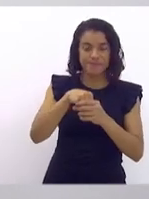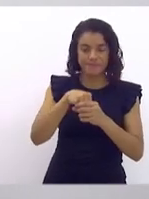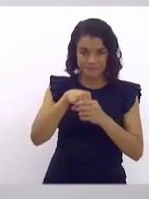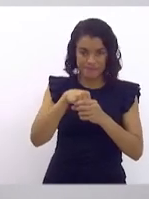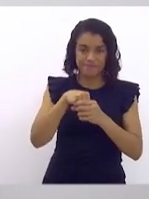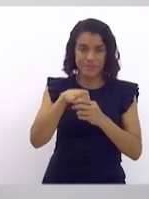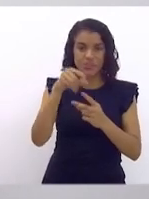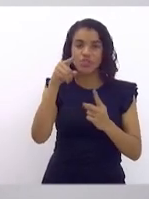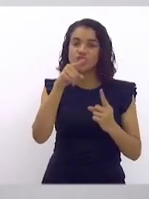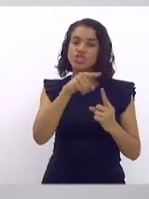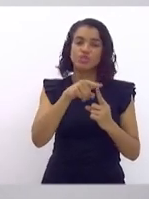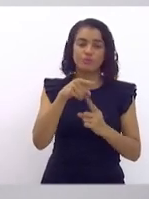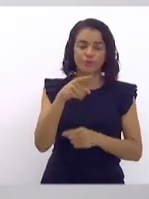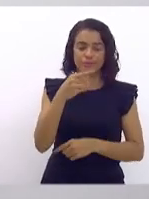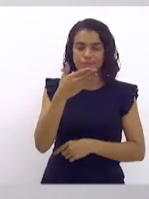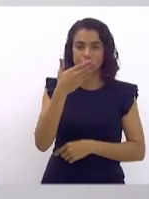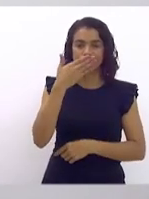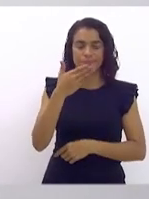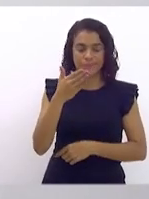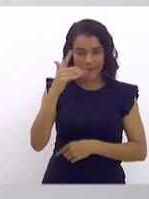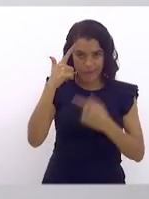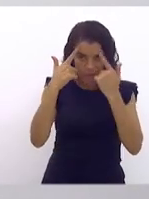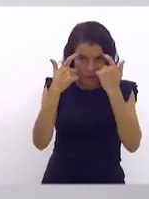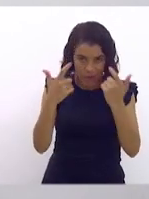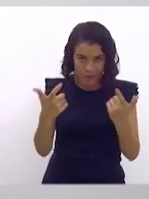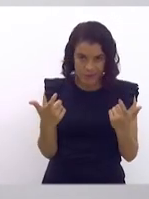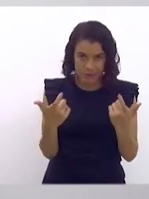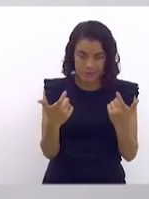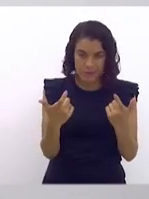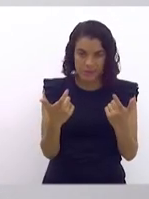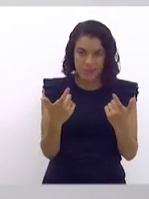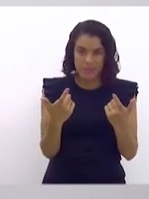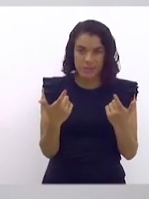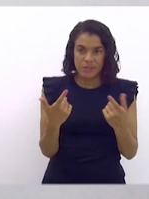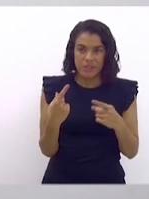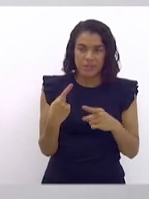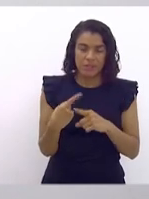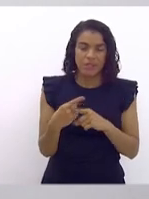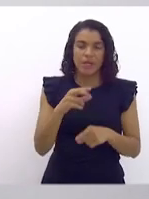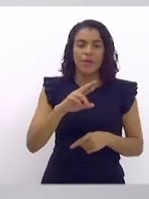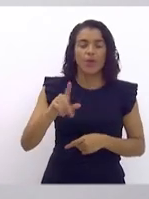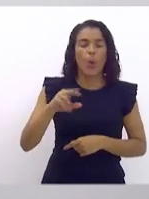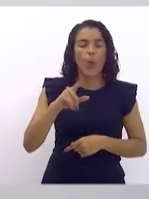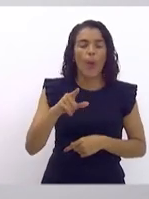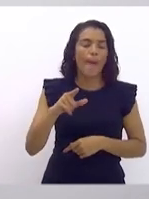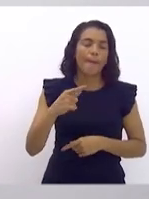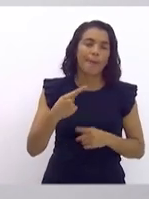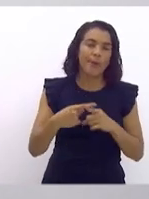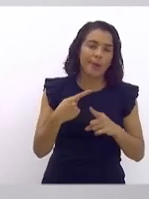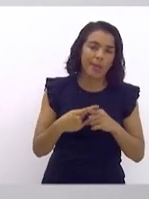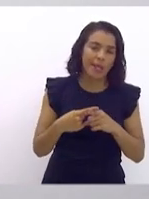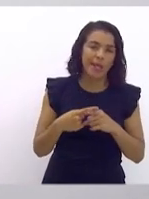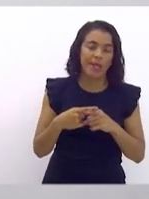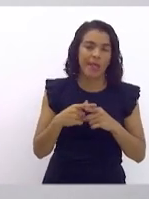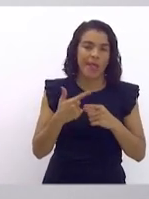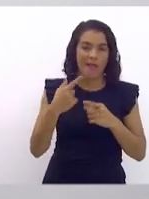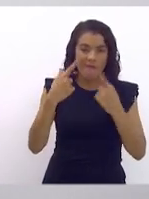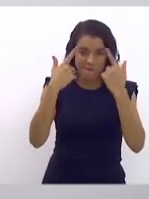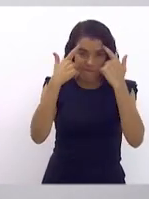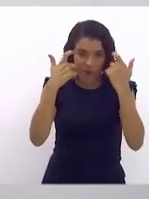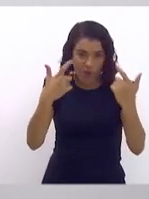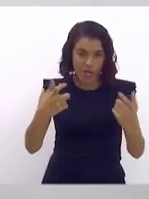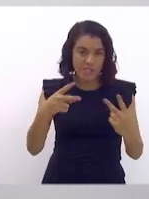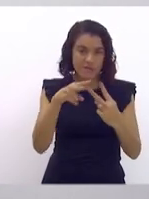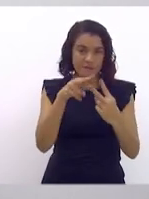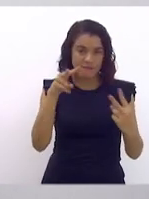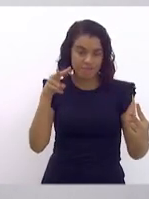por tipo de violência, né? Porque não é também que, pela existência cada vez mais grave da violência cibernética